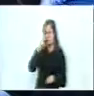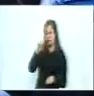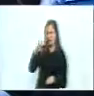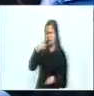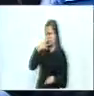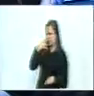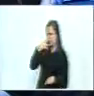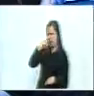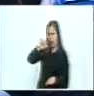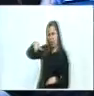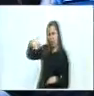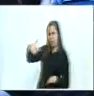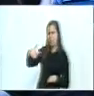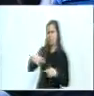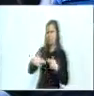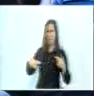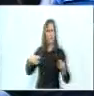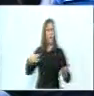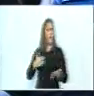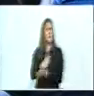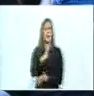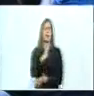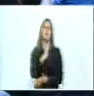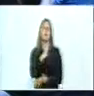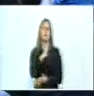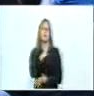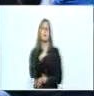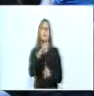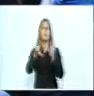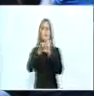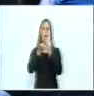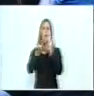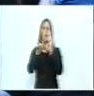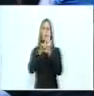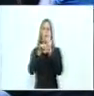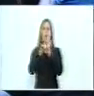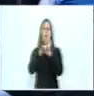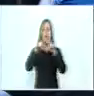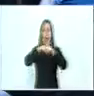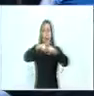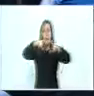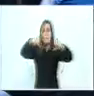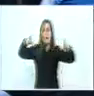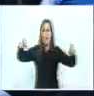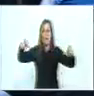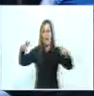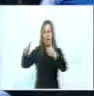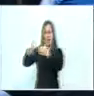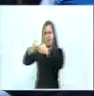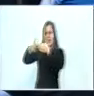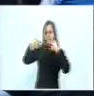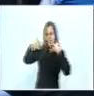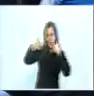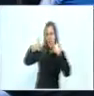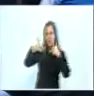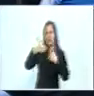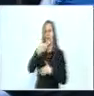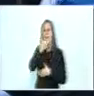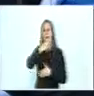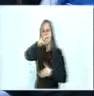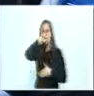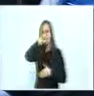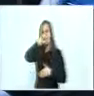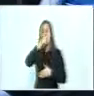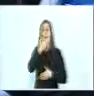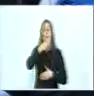situação senão a aprovação dessa emenda que amplia o período de licença paternidade, período em que o pai